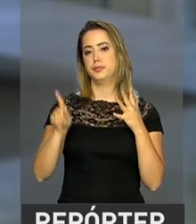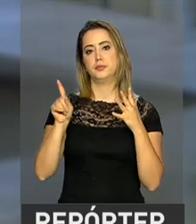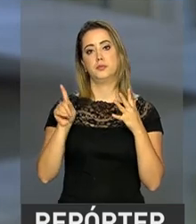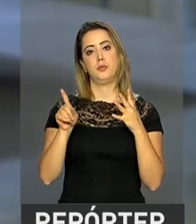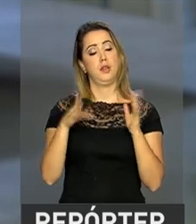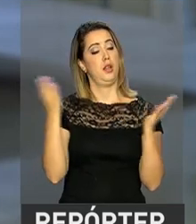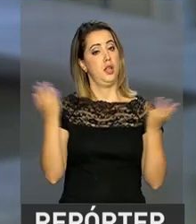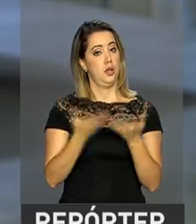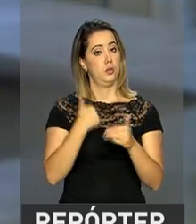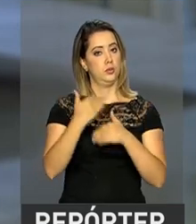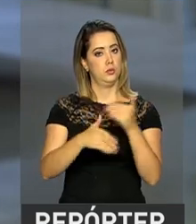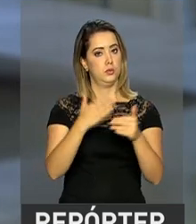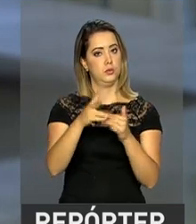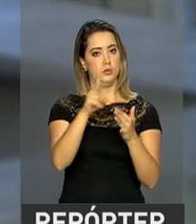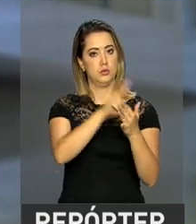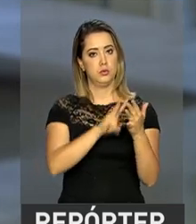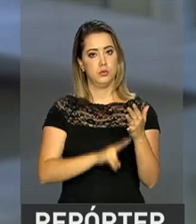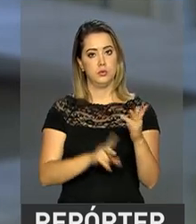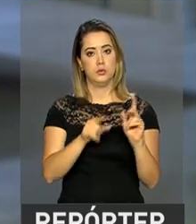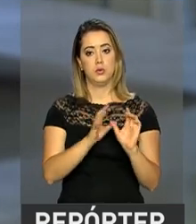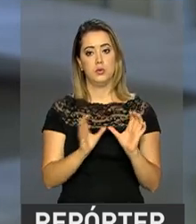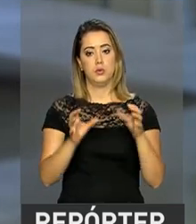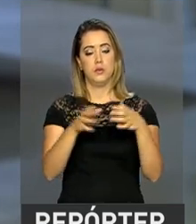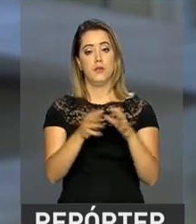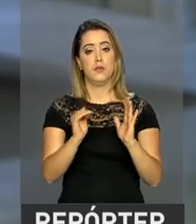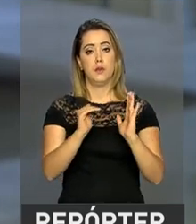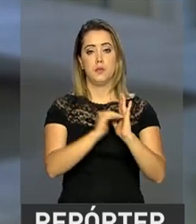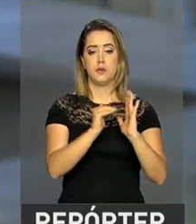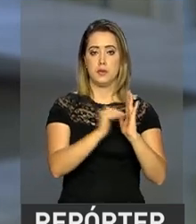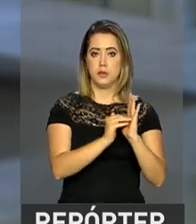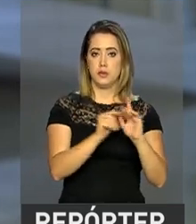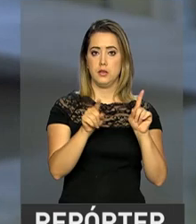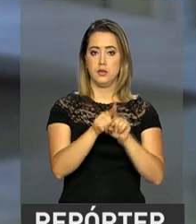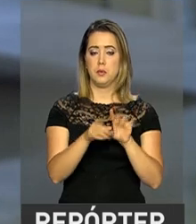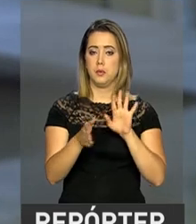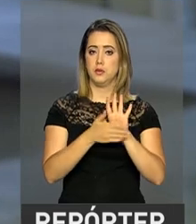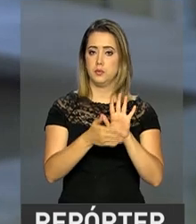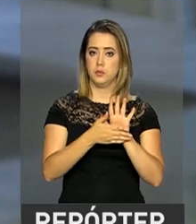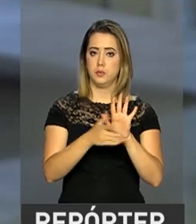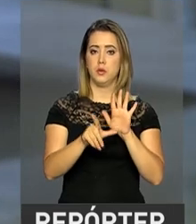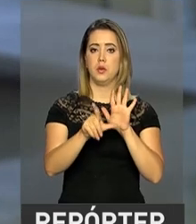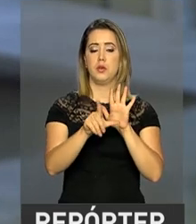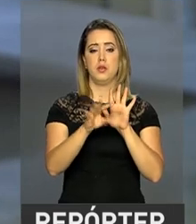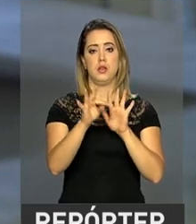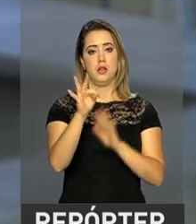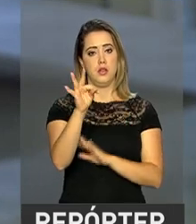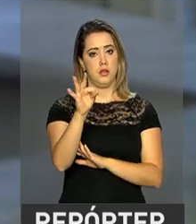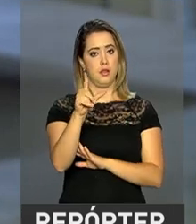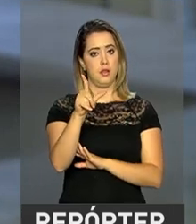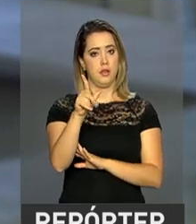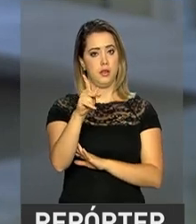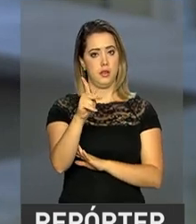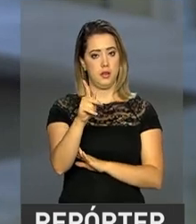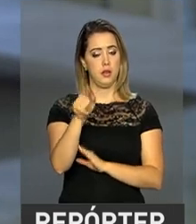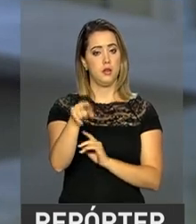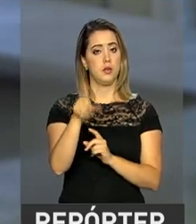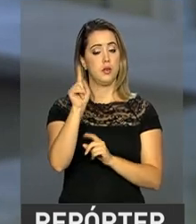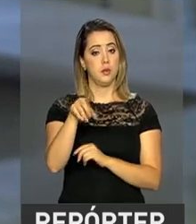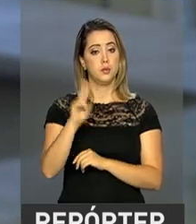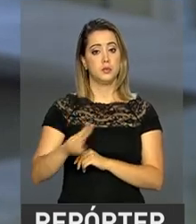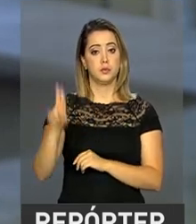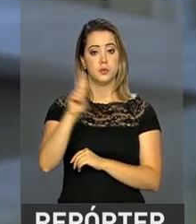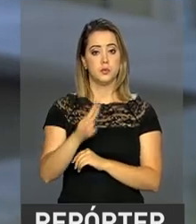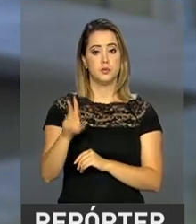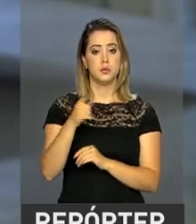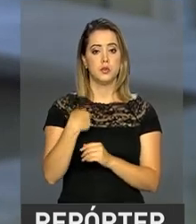texto segue agora para análise no Senado. Pela proposta, a TLP, que é a taxa de longo prazo, será utilizada